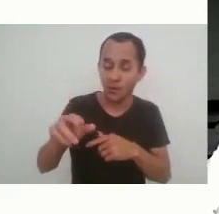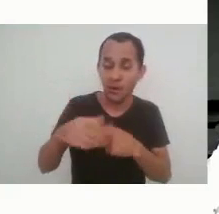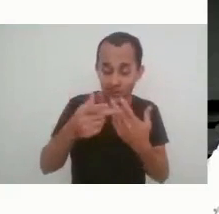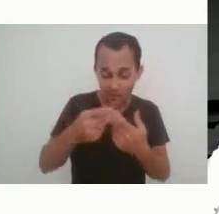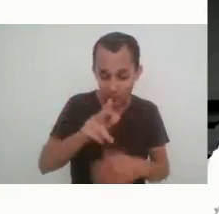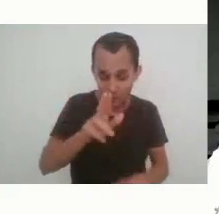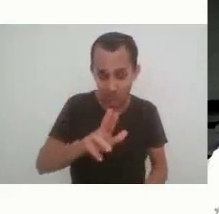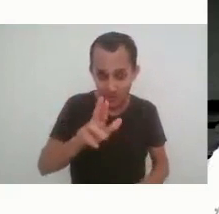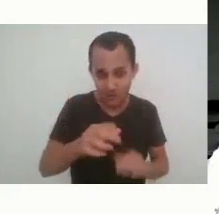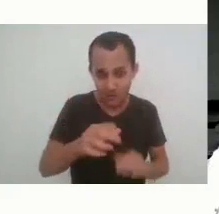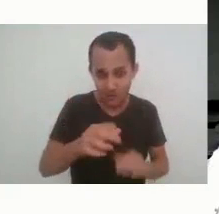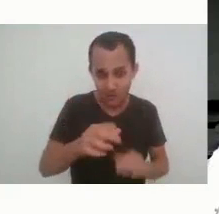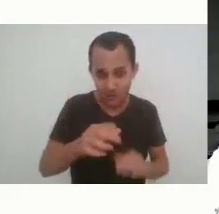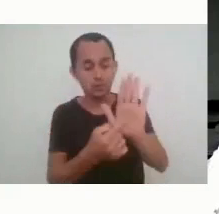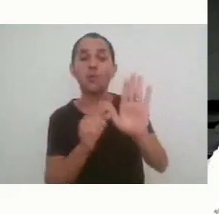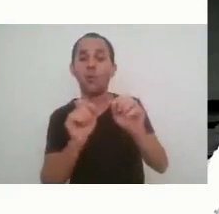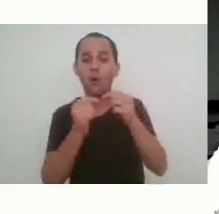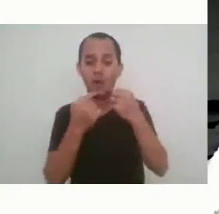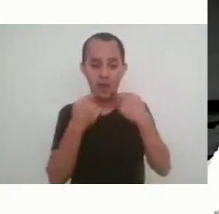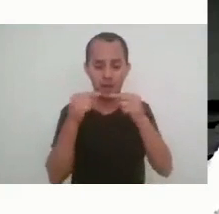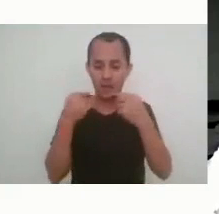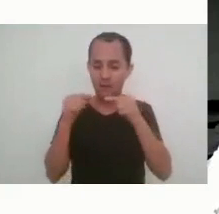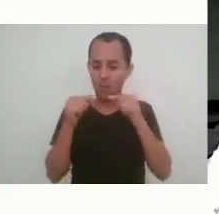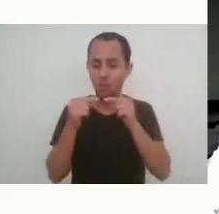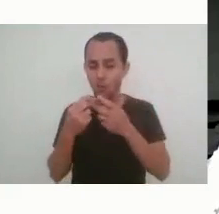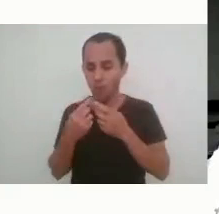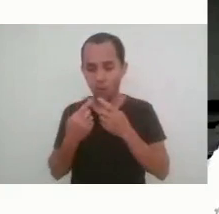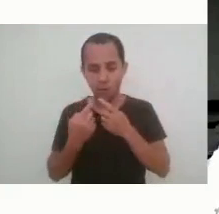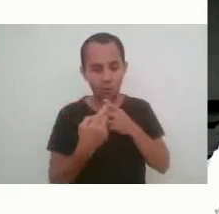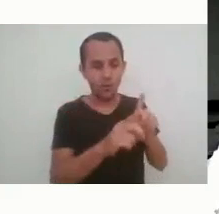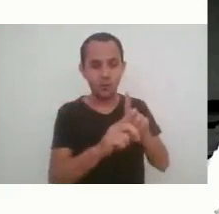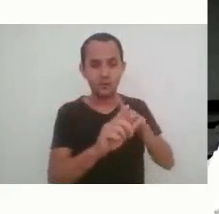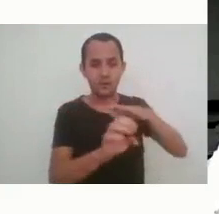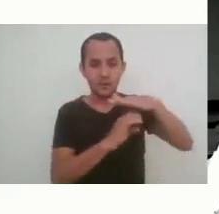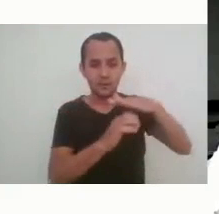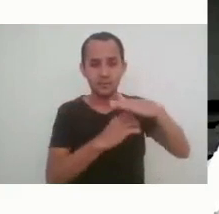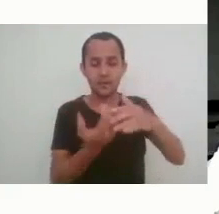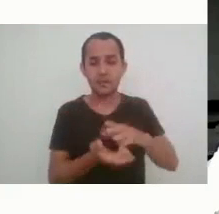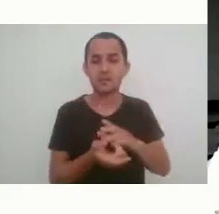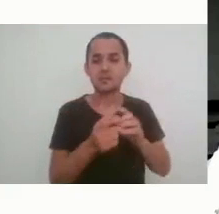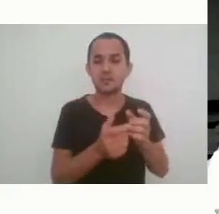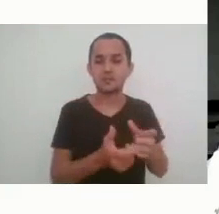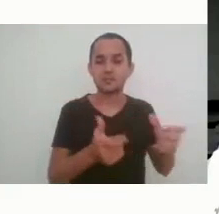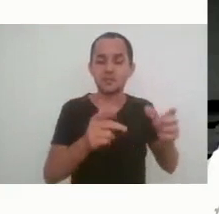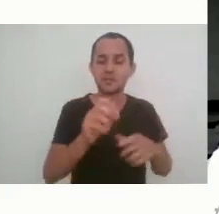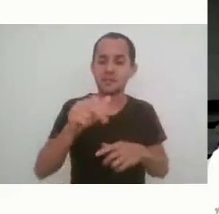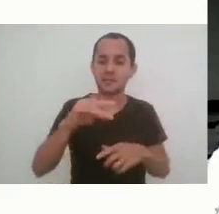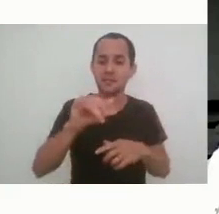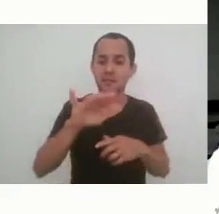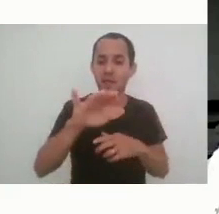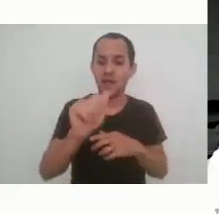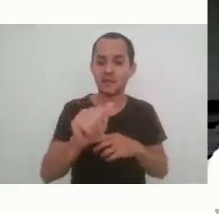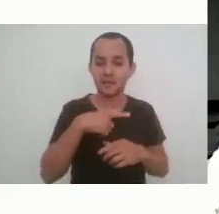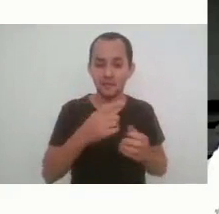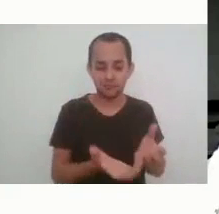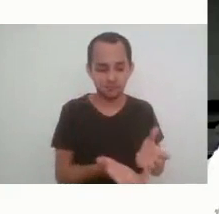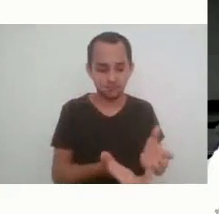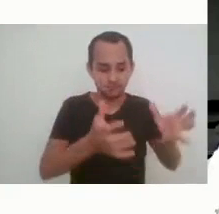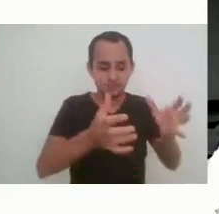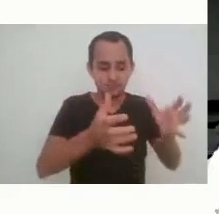apresentou uma reclamação contra os fabricantes de bacia sanitária, que tinha aquela bacia sanitária com